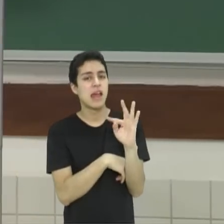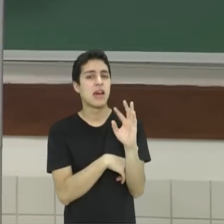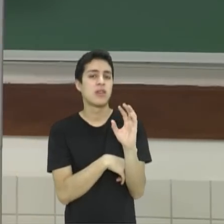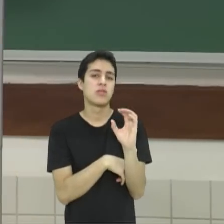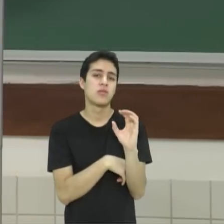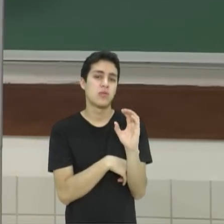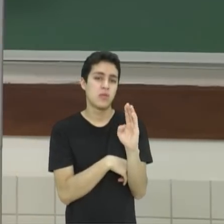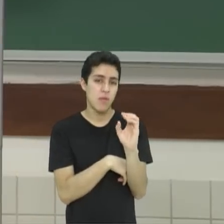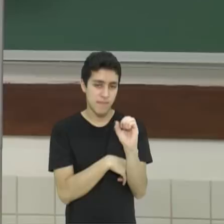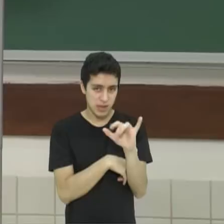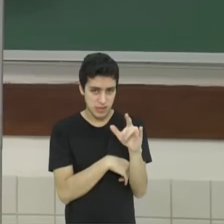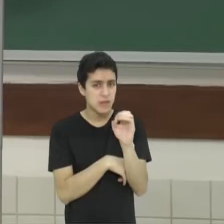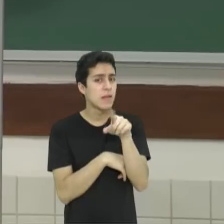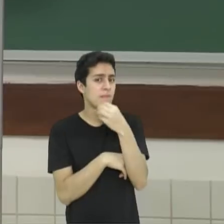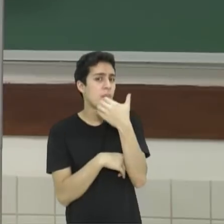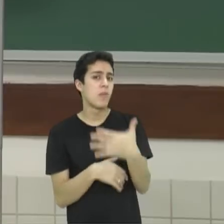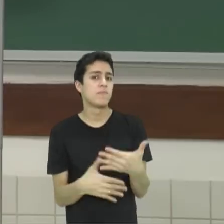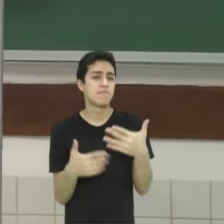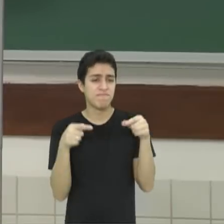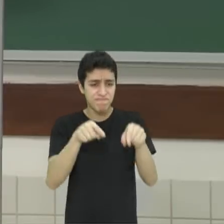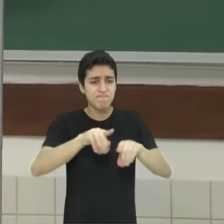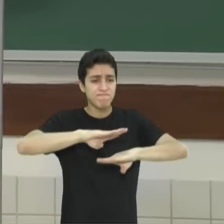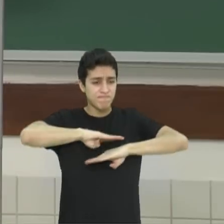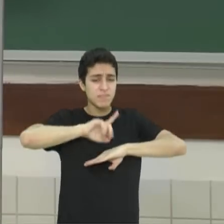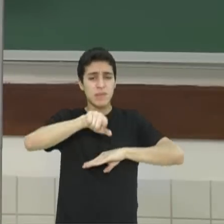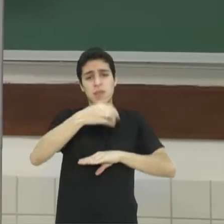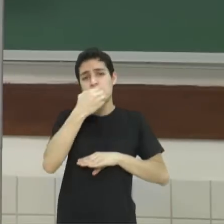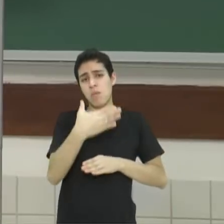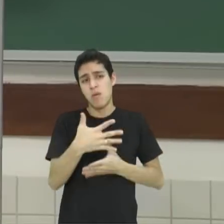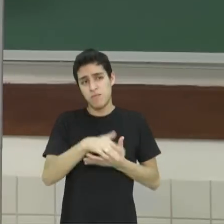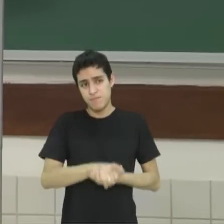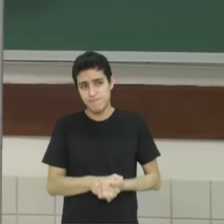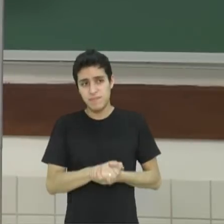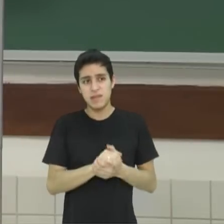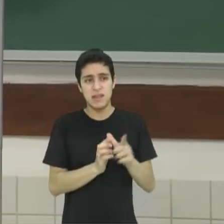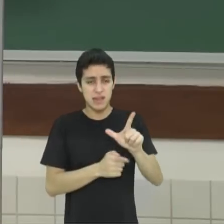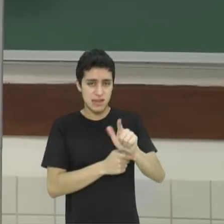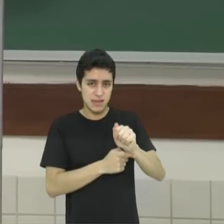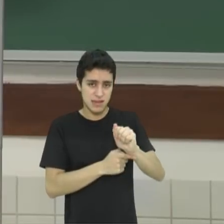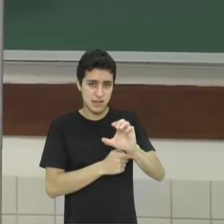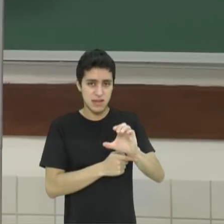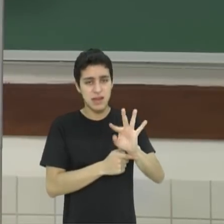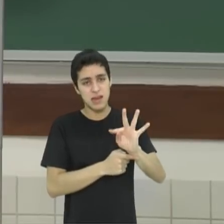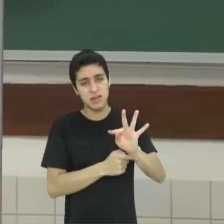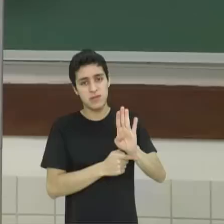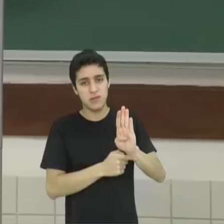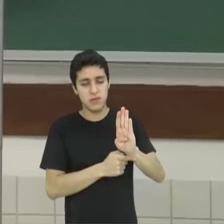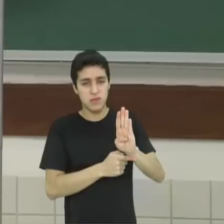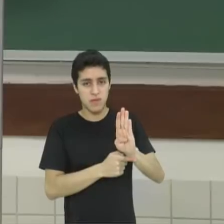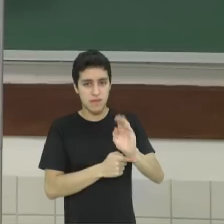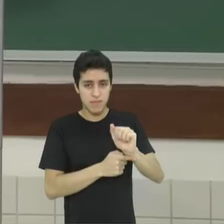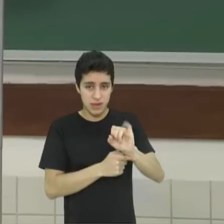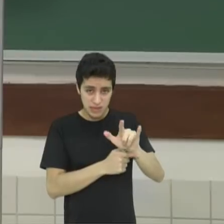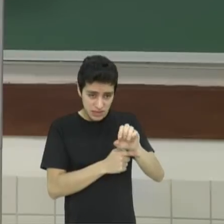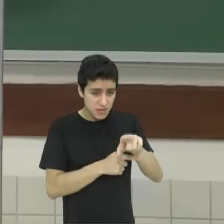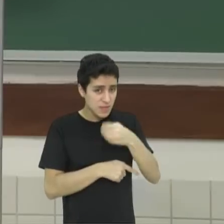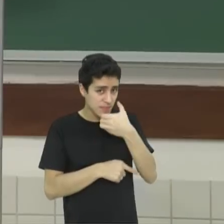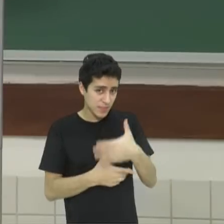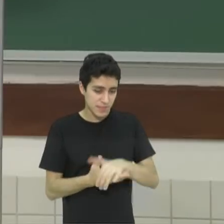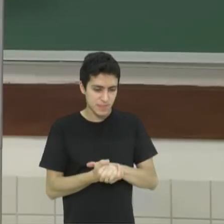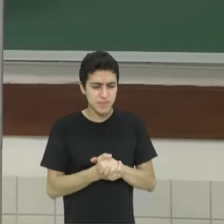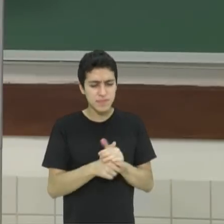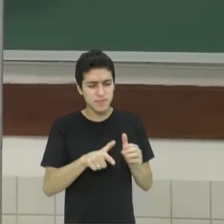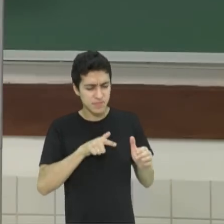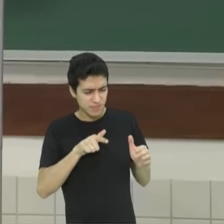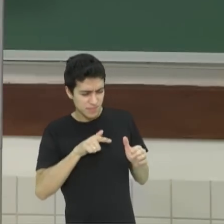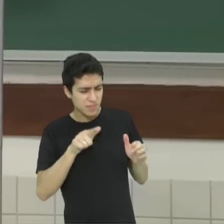é? Nesse caso aqui, ele está dizendo que é bom, sim. Então, eu tinha ideias opostas, ideias que se relacionam por meio